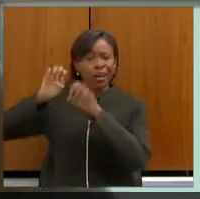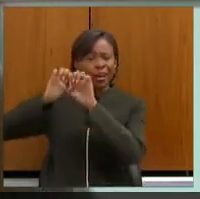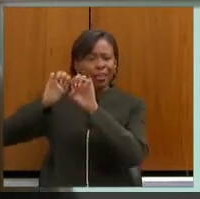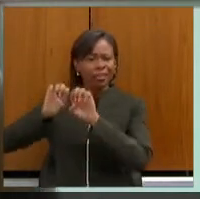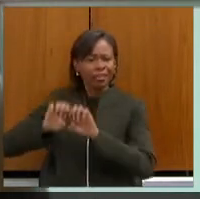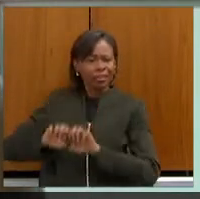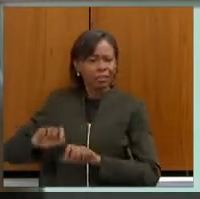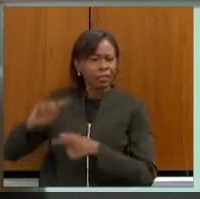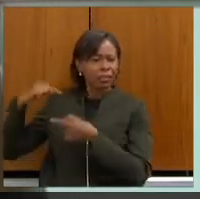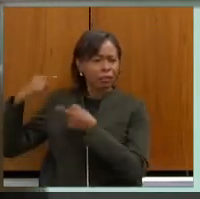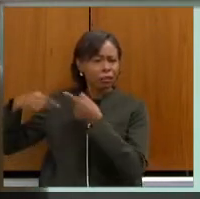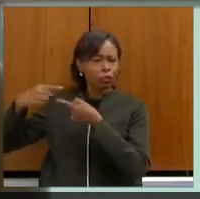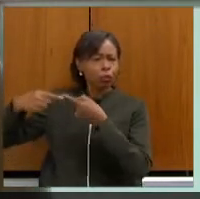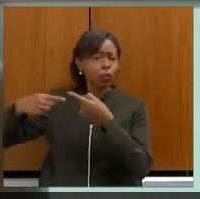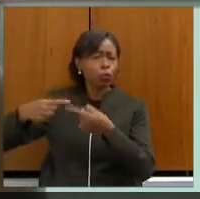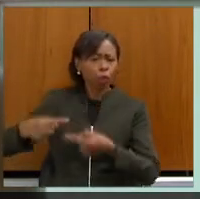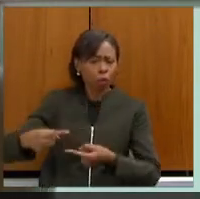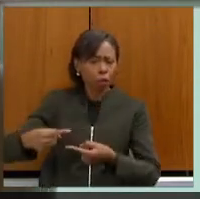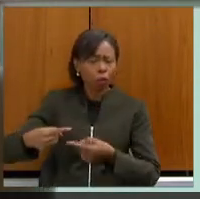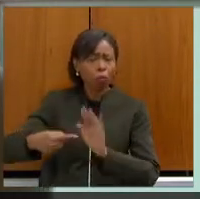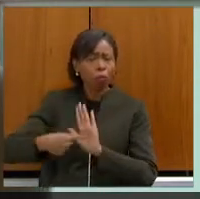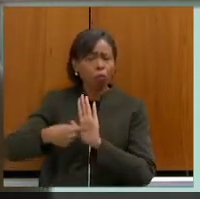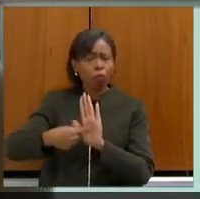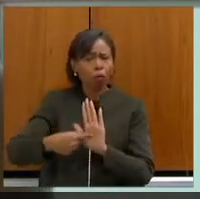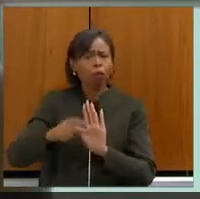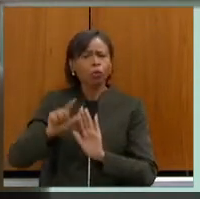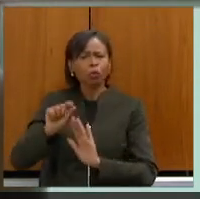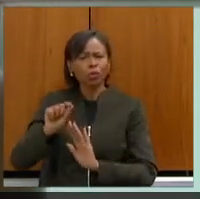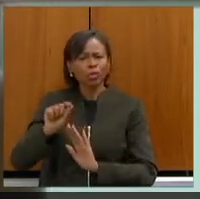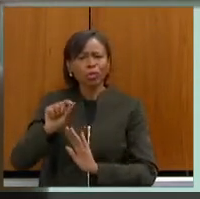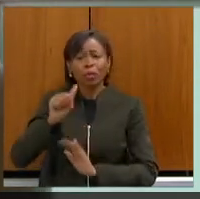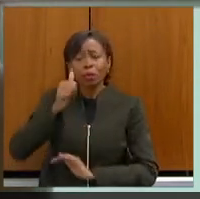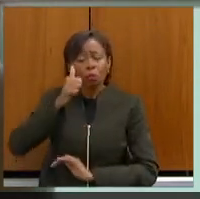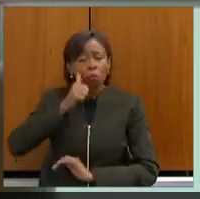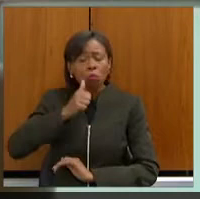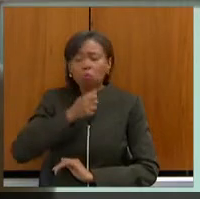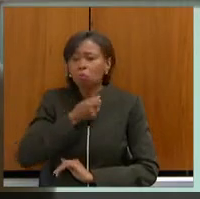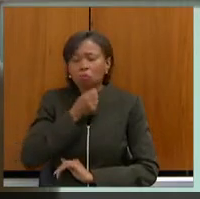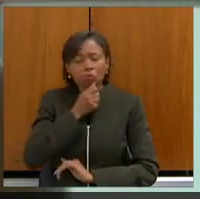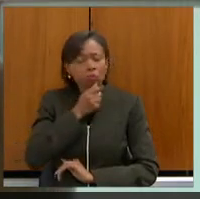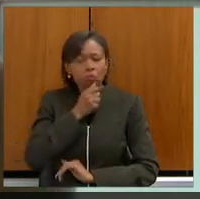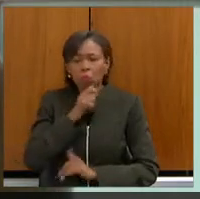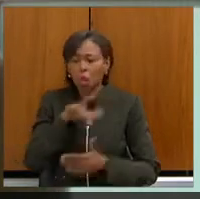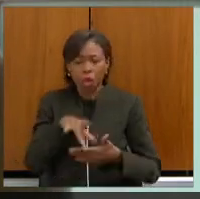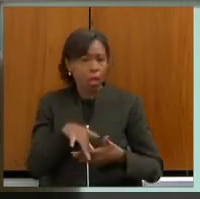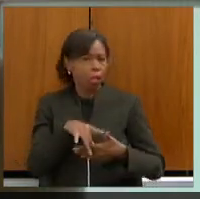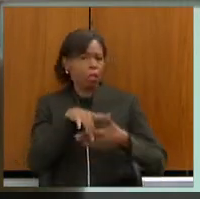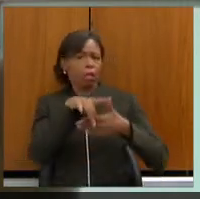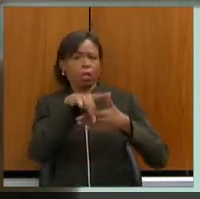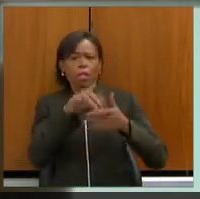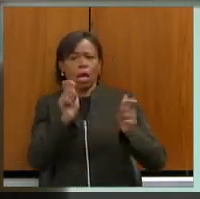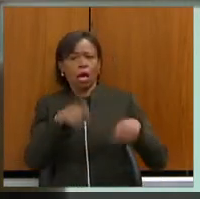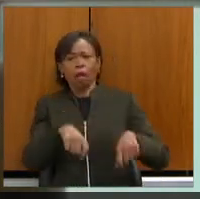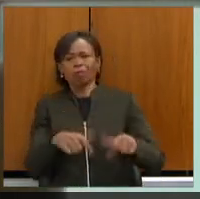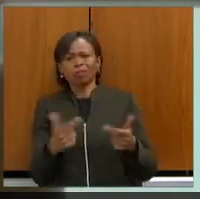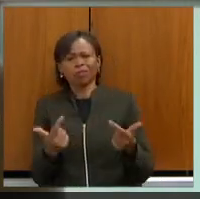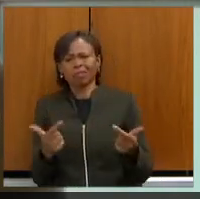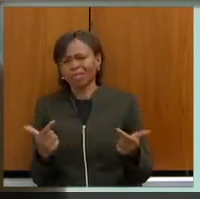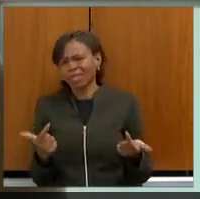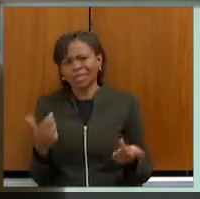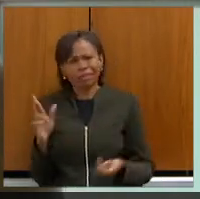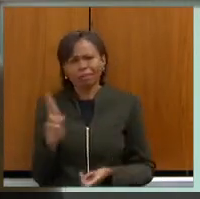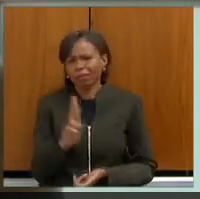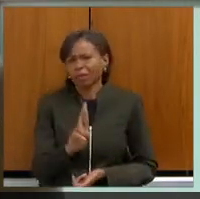estariam prontas para não estariam aptas a exercerem papéis de liderança esse papel de representação